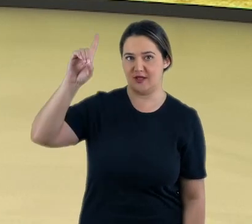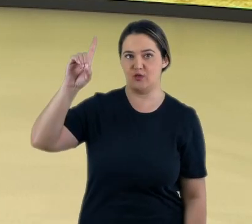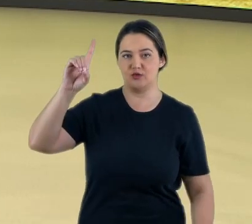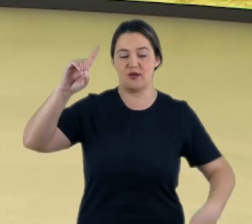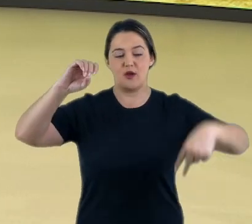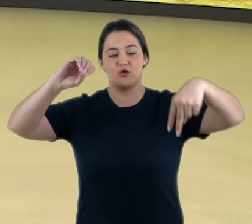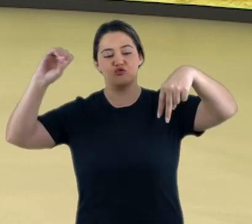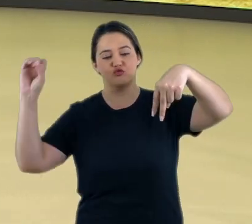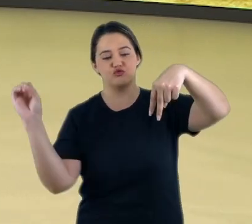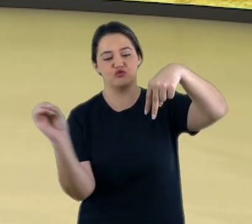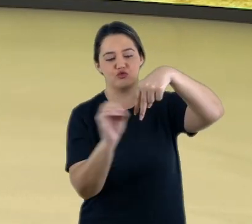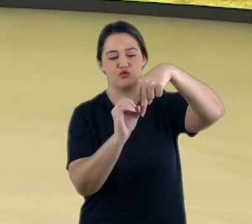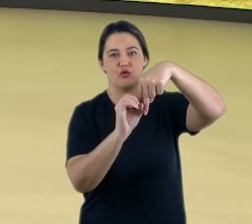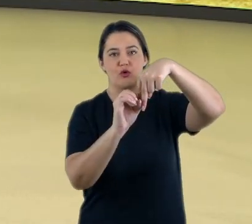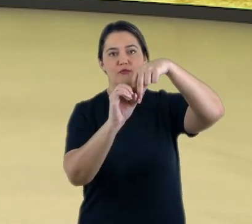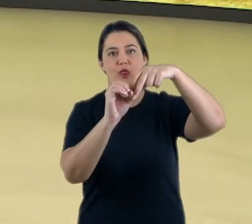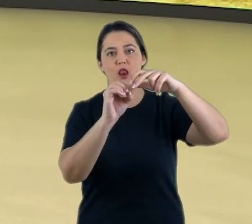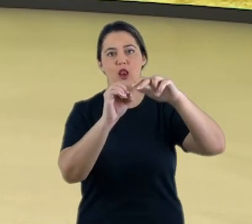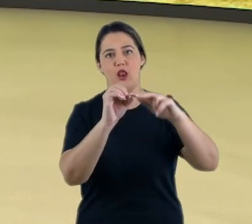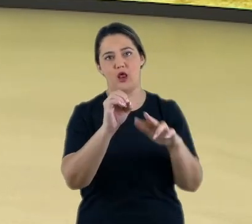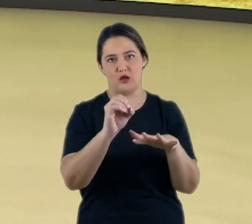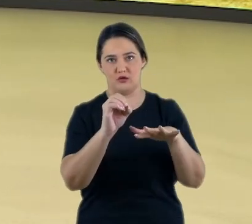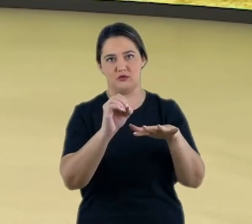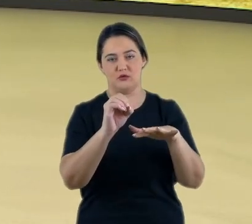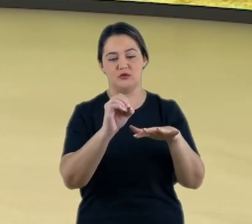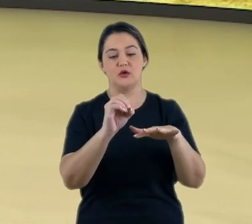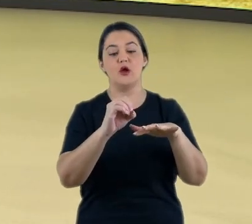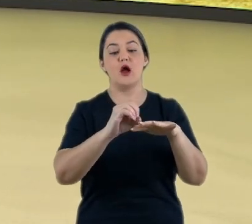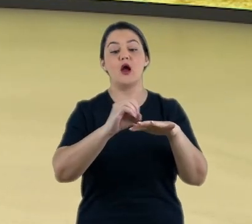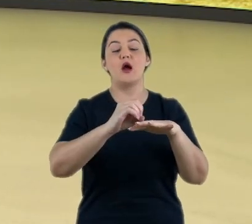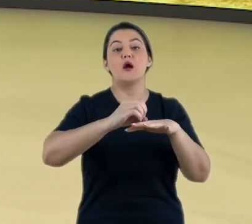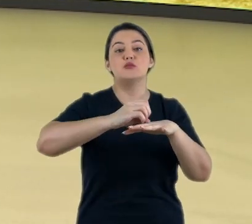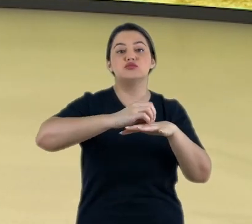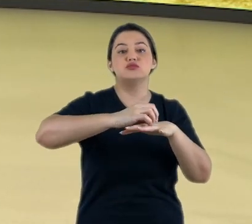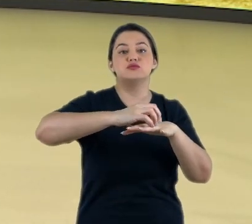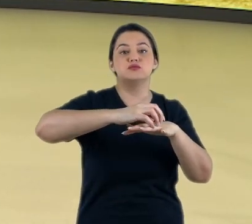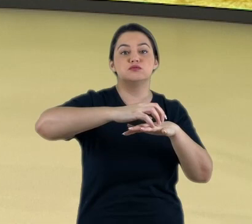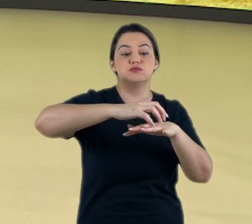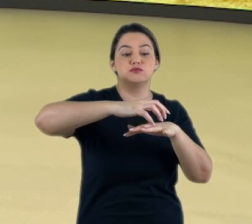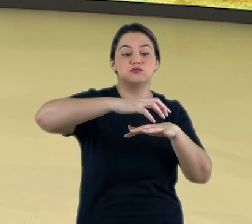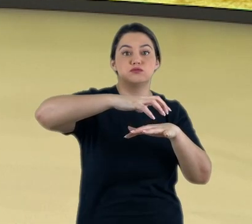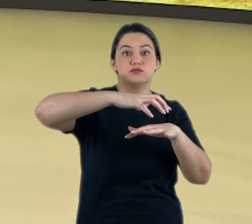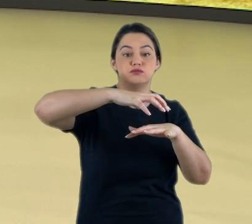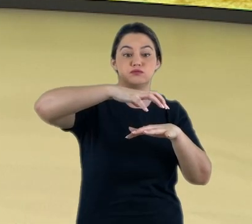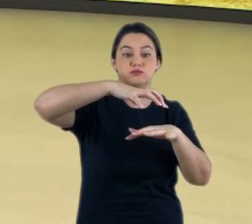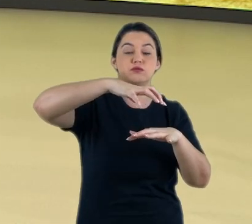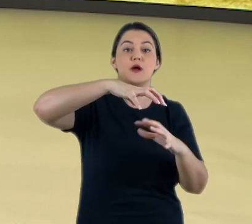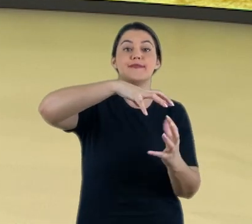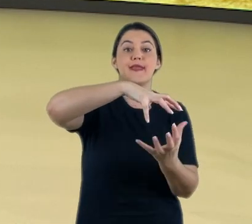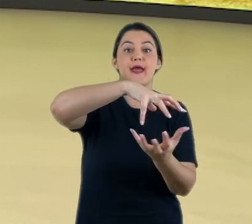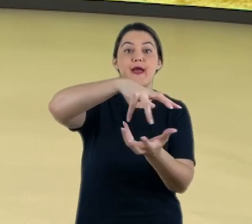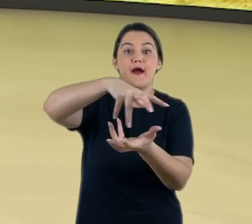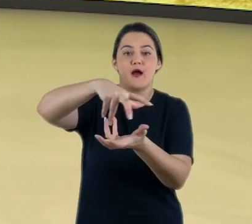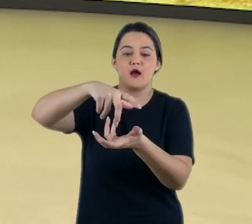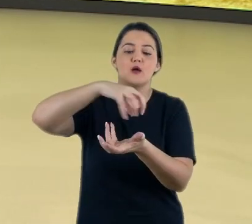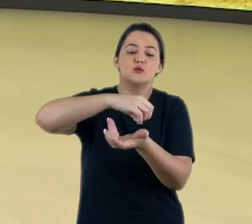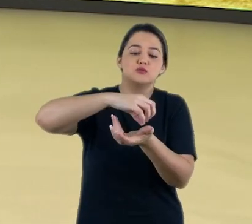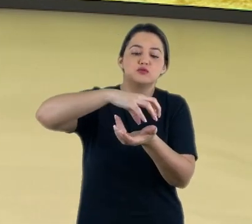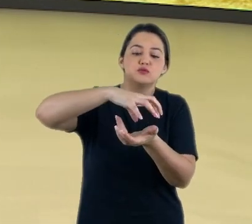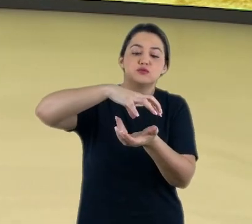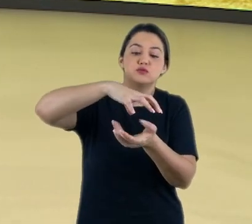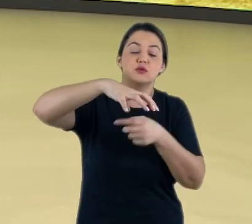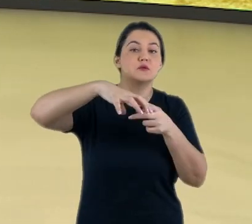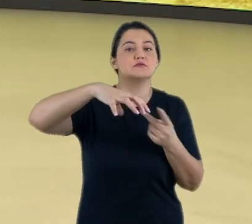parte inferior da estátua e cobre todo o planeta Terra seria o reino de Deus, um reino que não seria